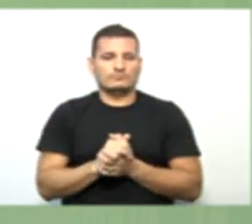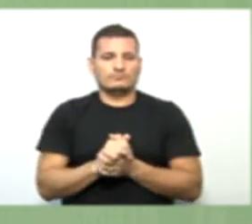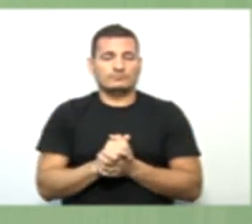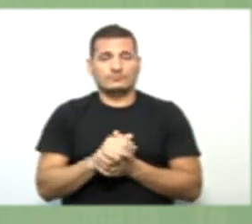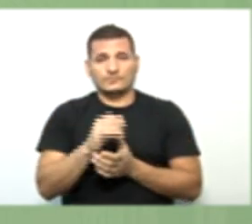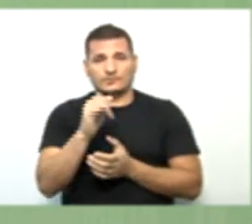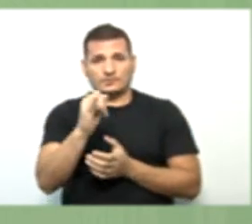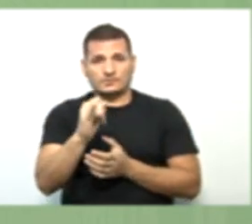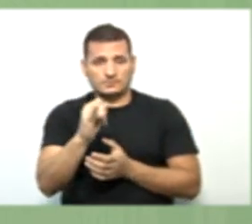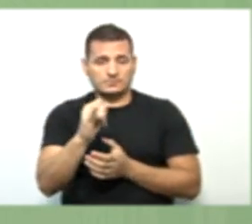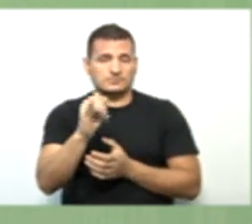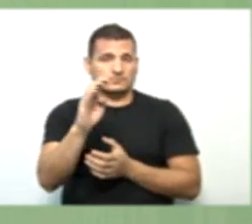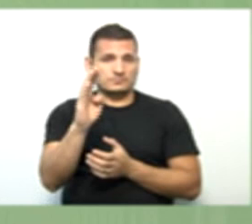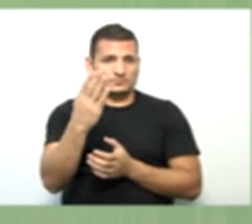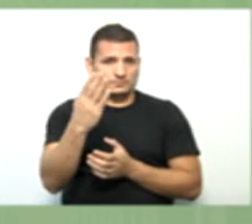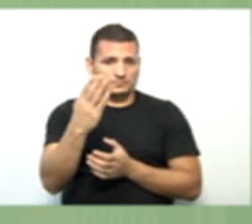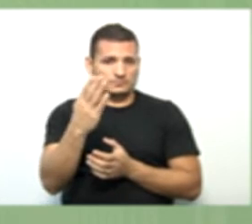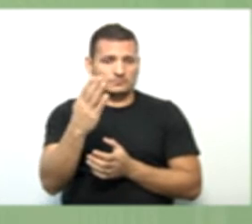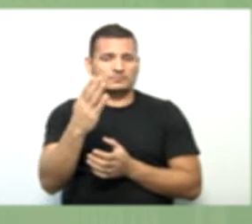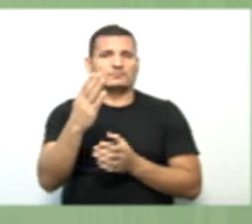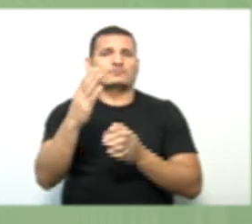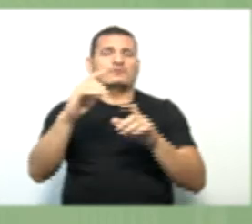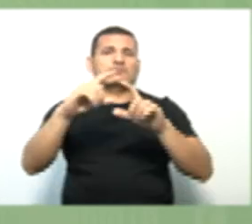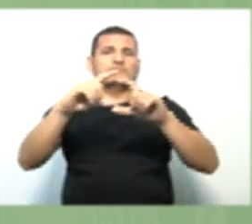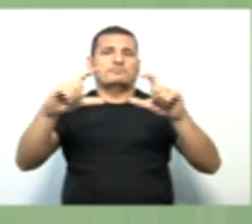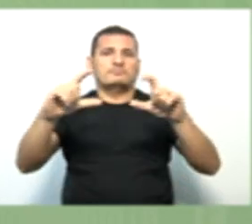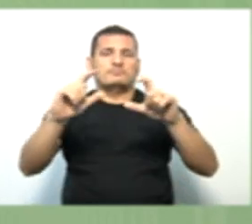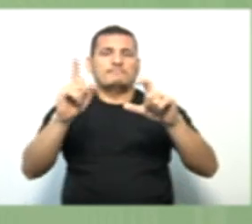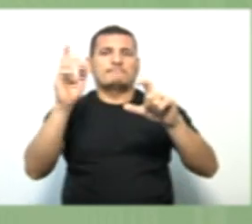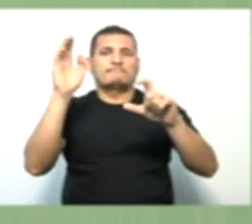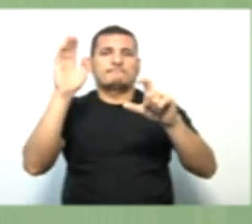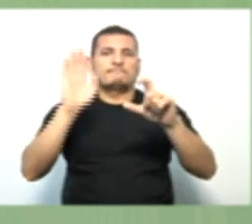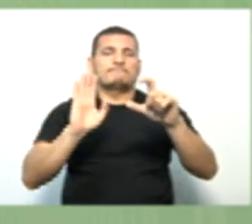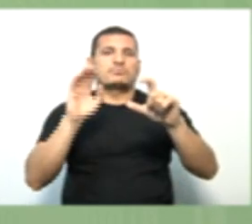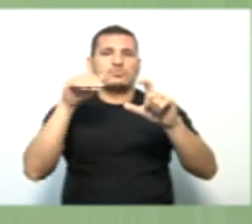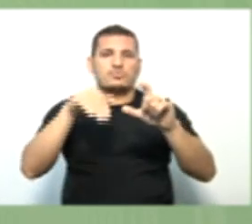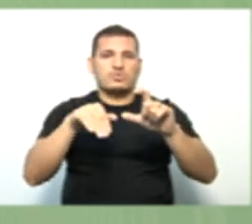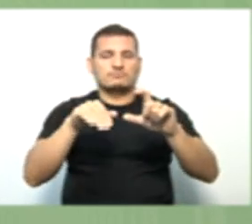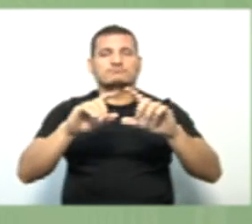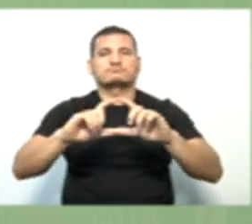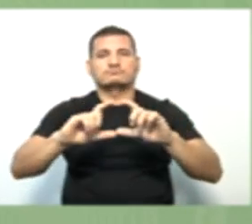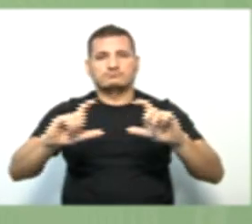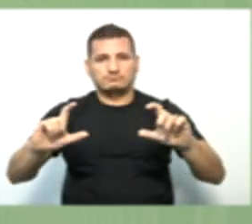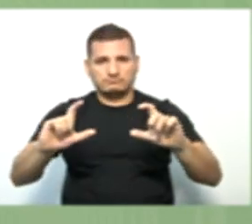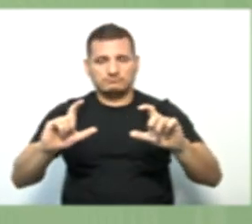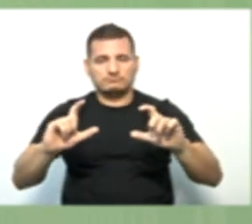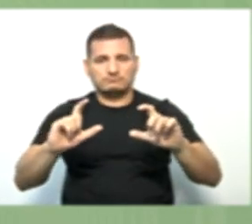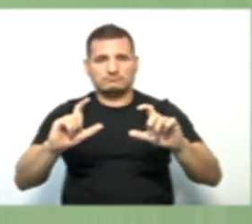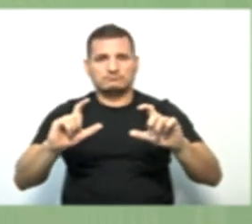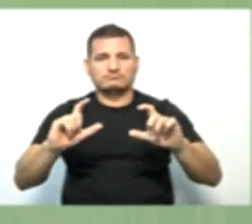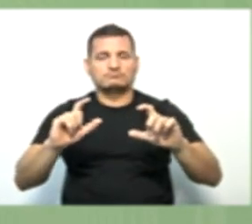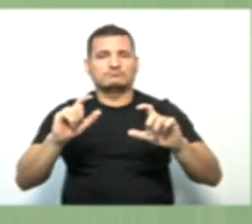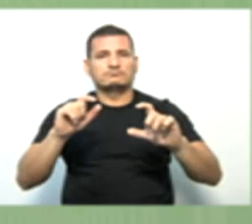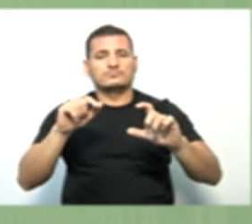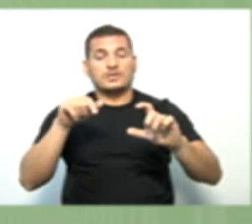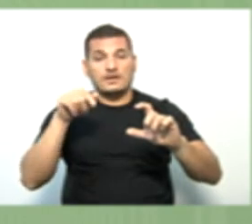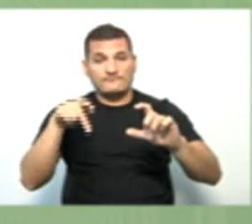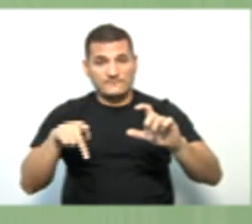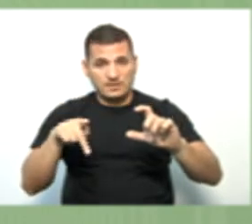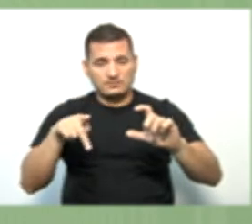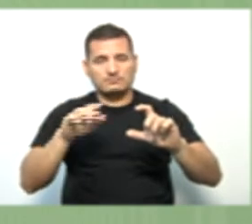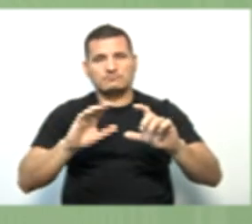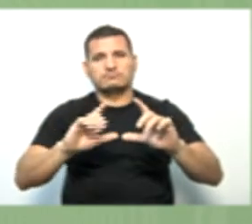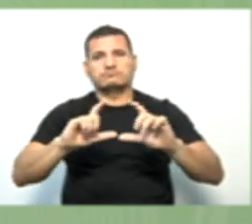essa condição for falsa, ele passa a testar as próximas condições, certo? E vai executar aquele comando cuja condição for